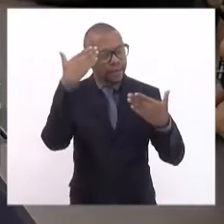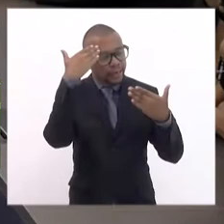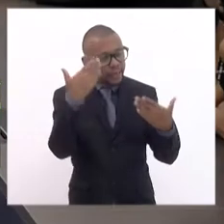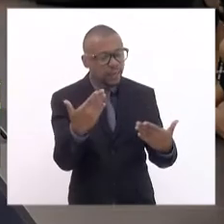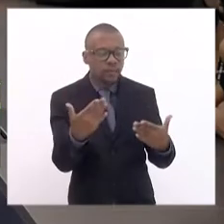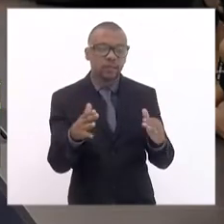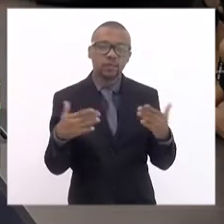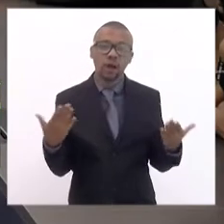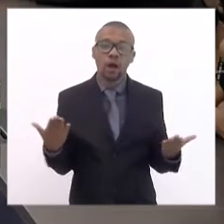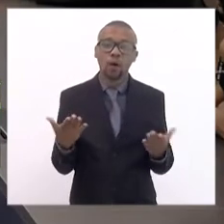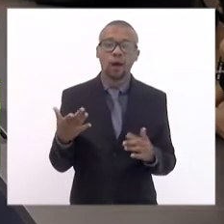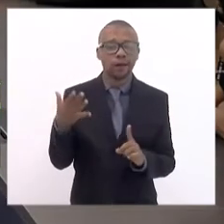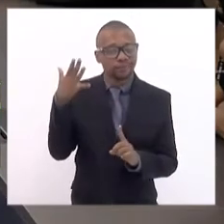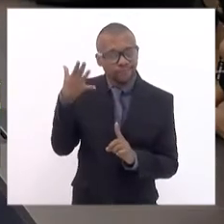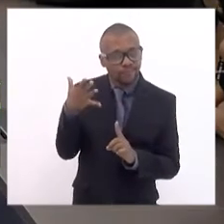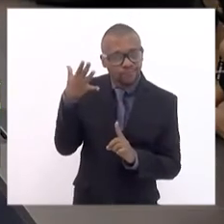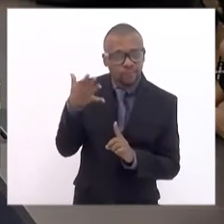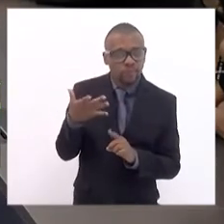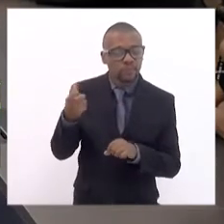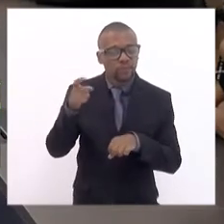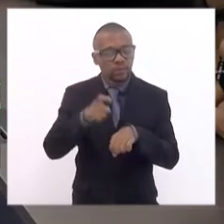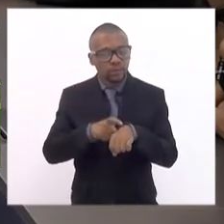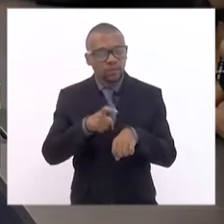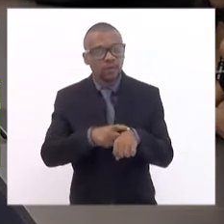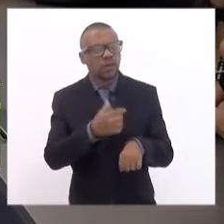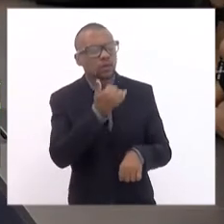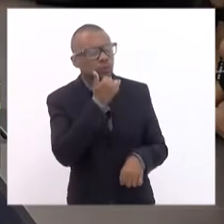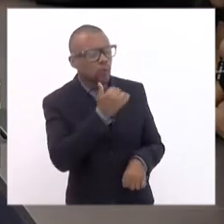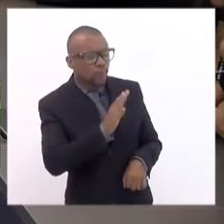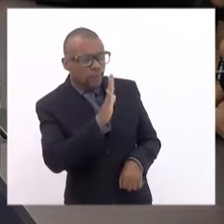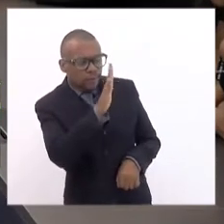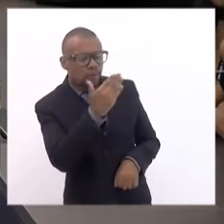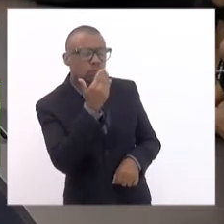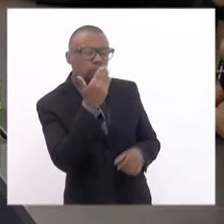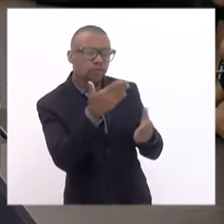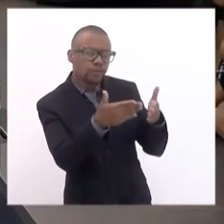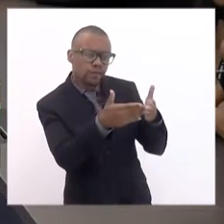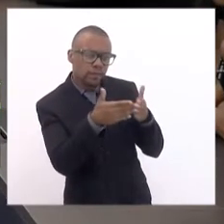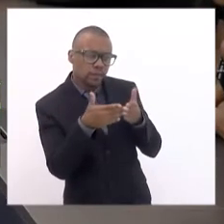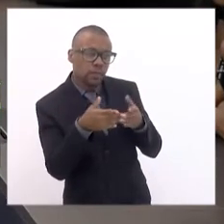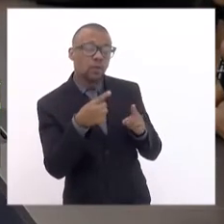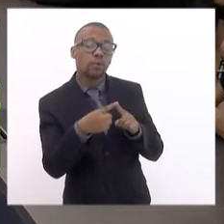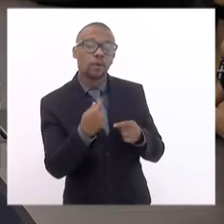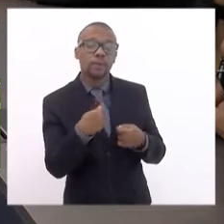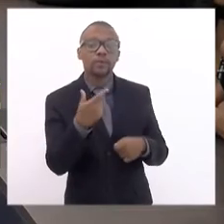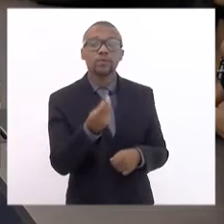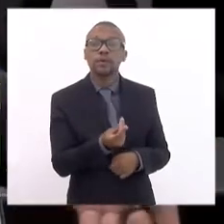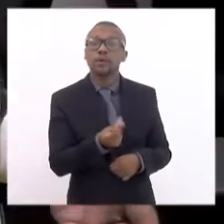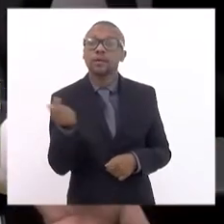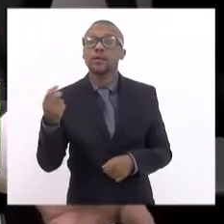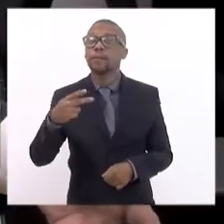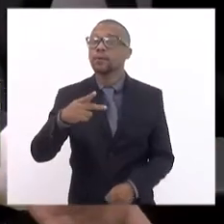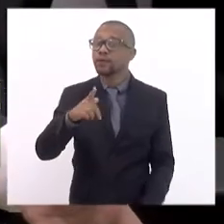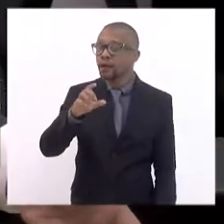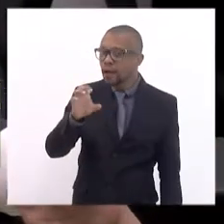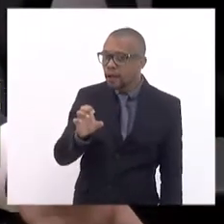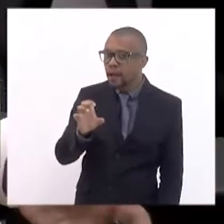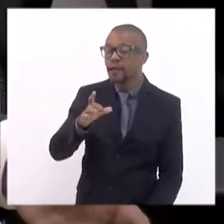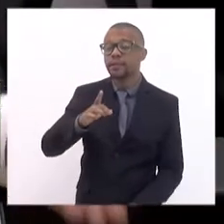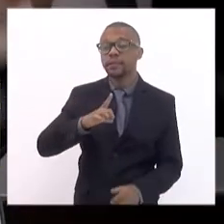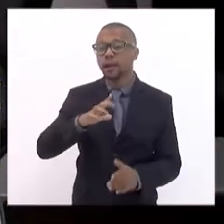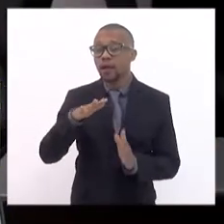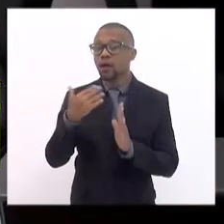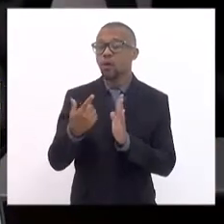vamos passar a palavra momentaneamente agora ao presidente. Porão. Eu vou pedir licença porque eu tenho que ir para a procuradoria resolver esse problema. Por